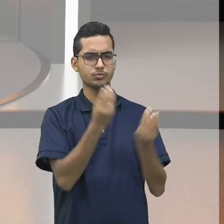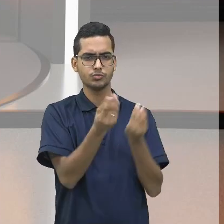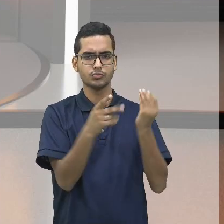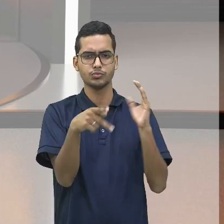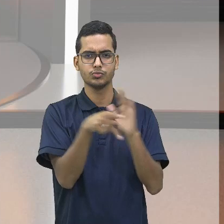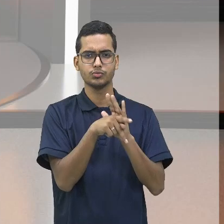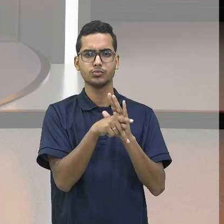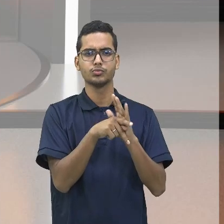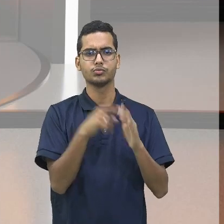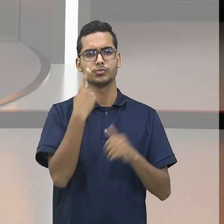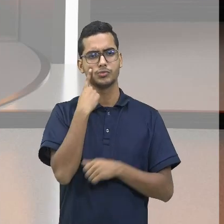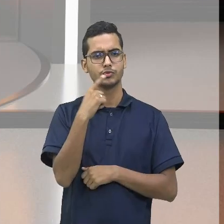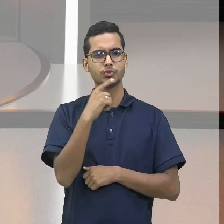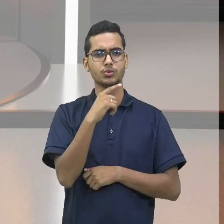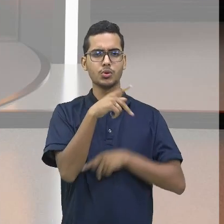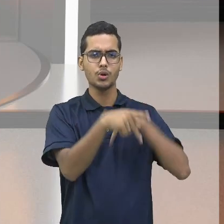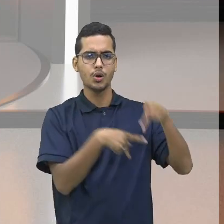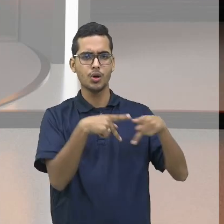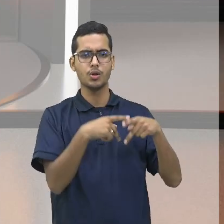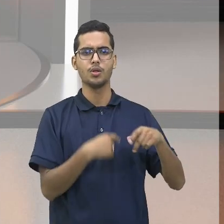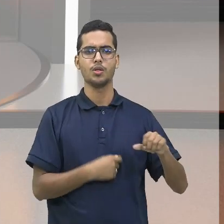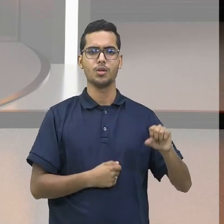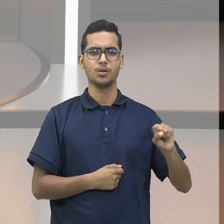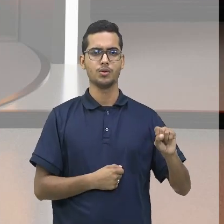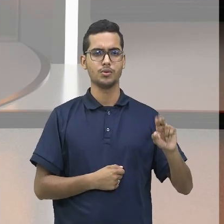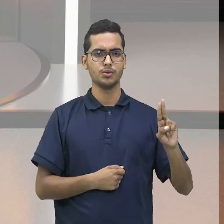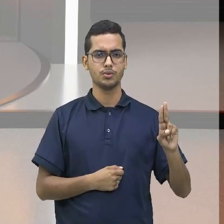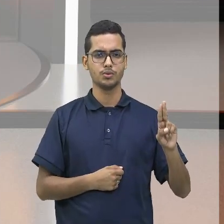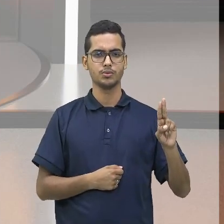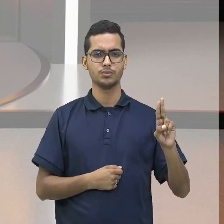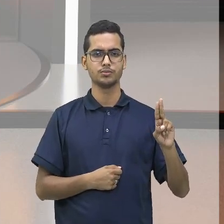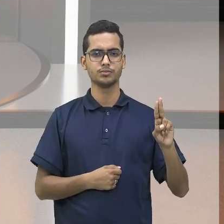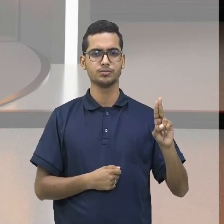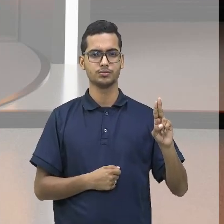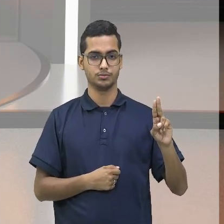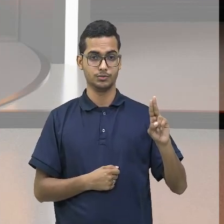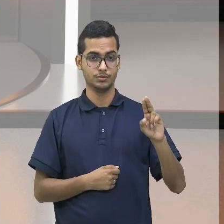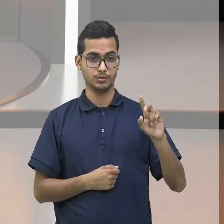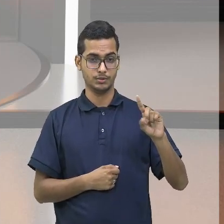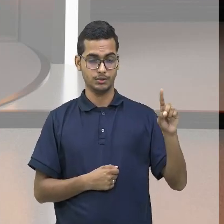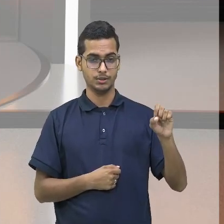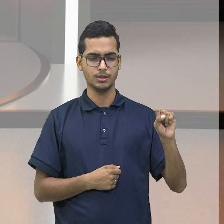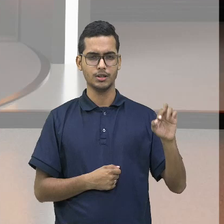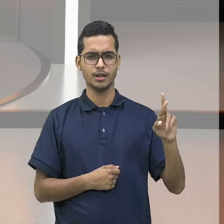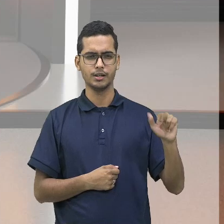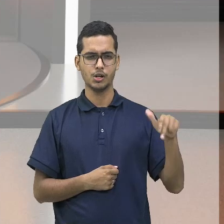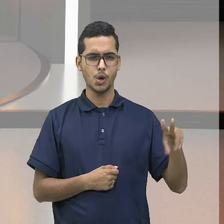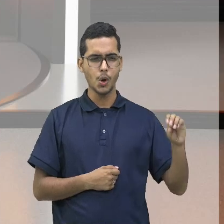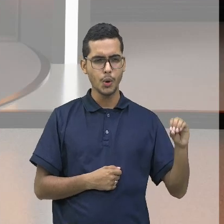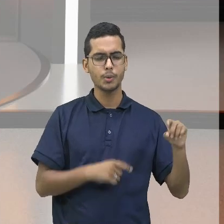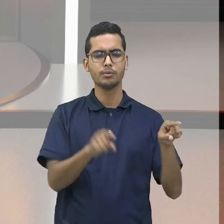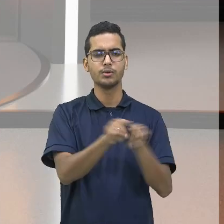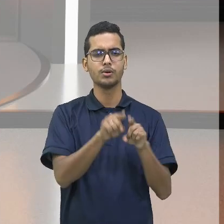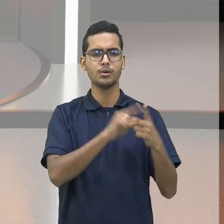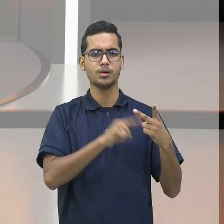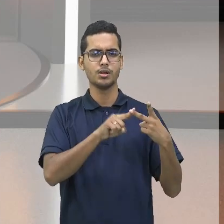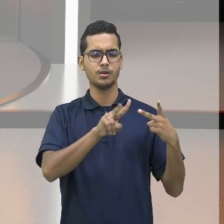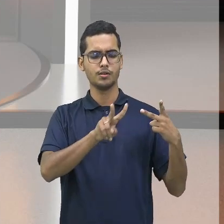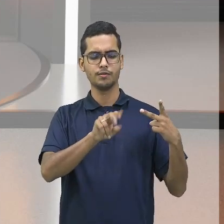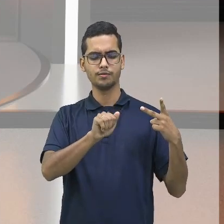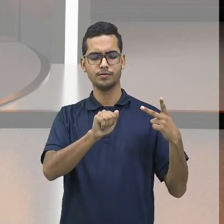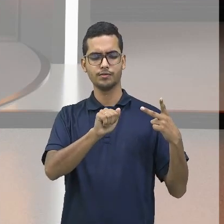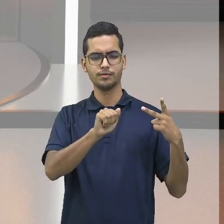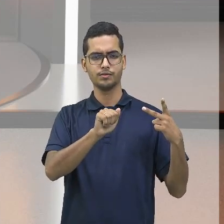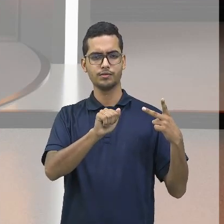e vassalos, justamente, né, essa relação de proteção. Você compreende